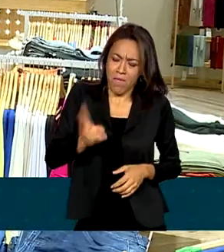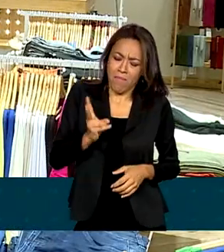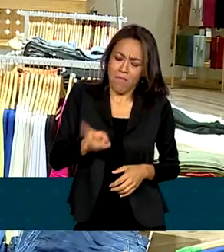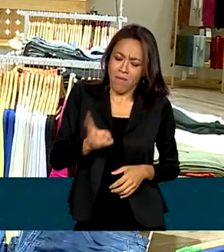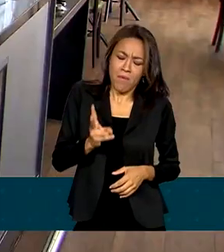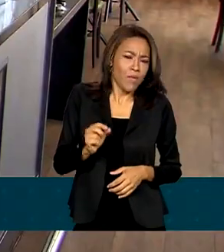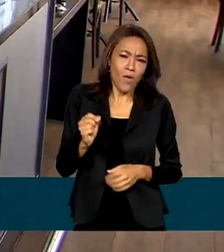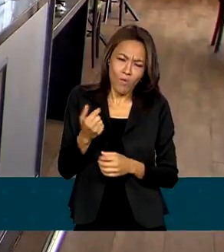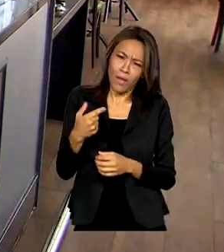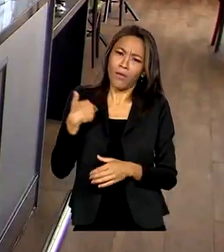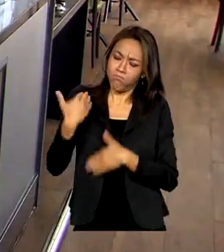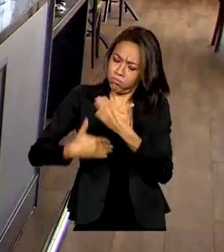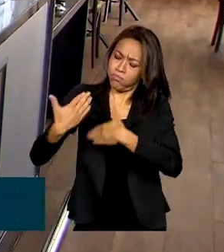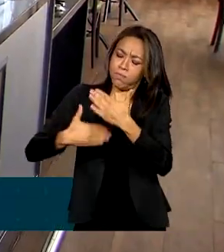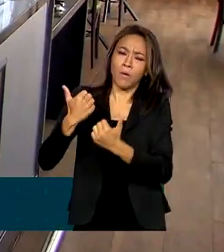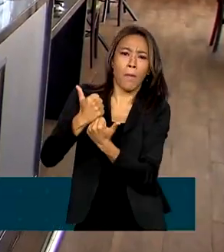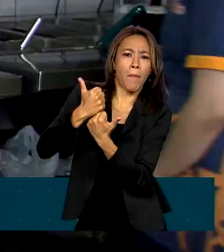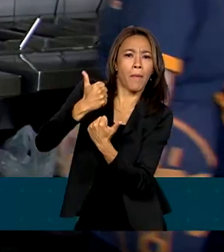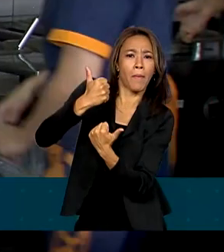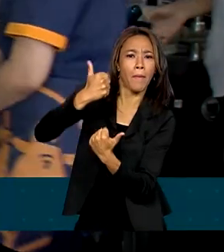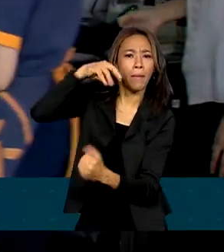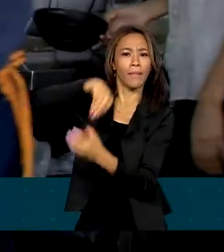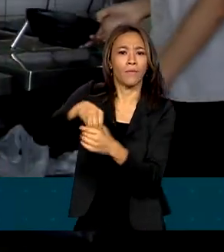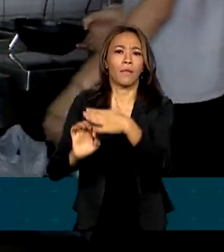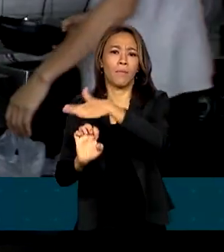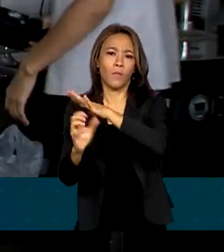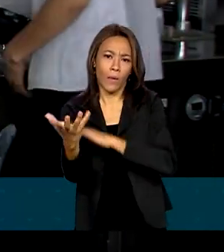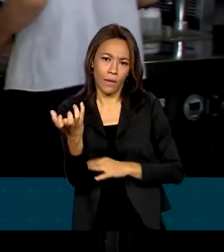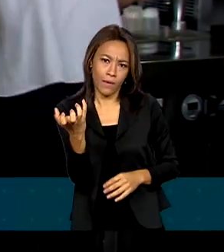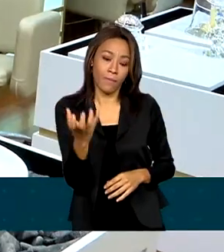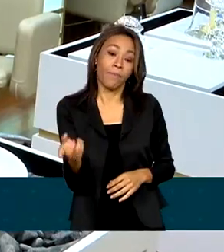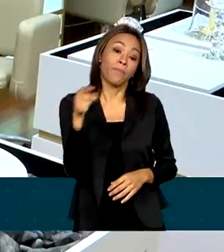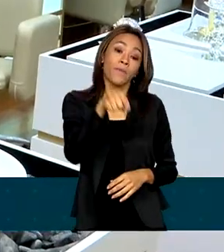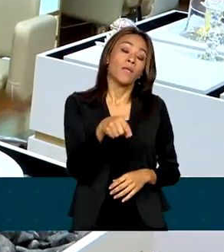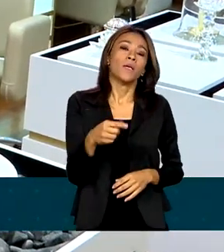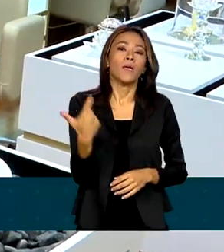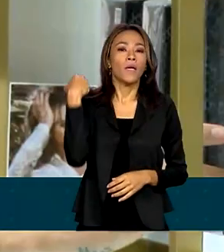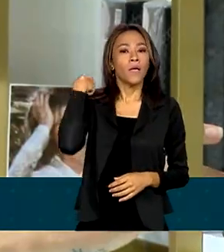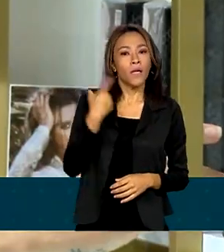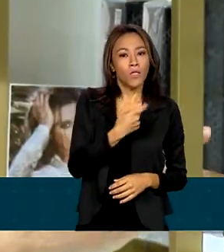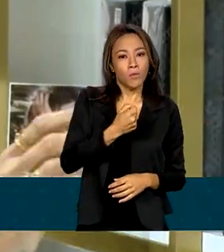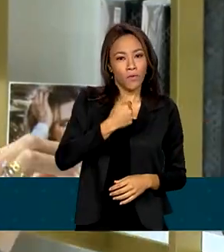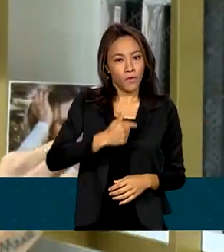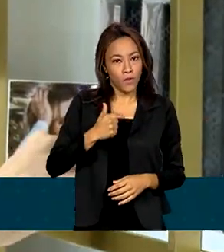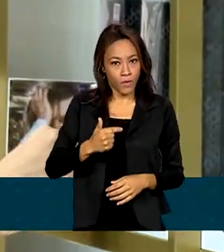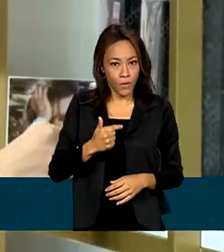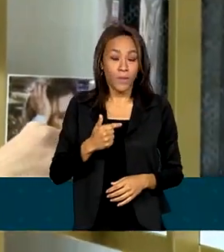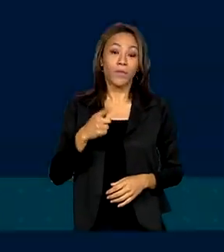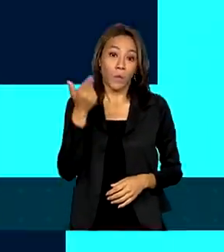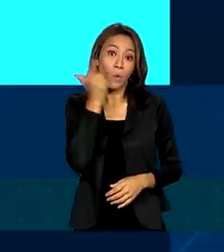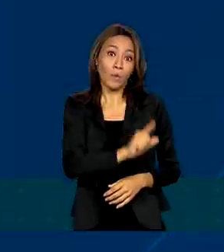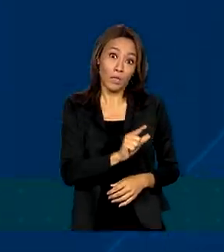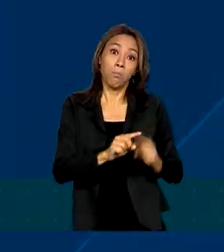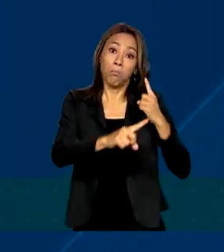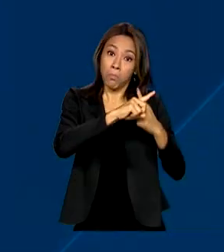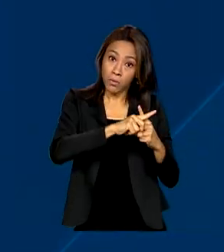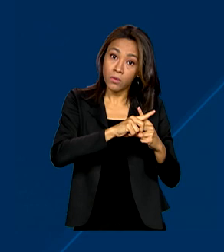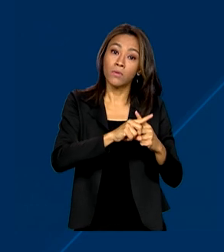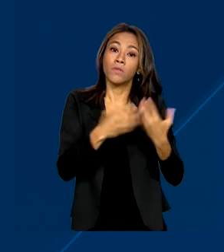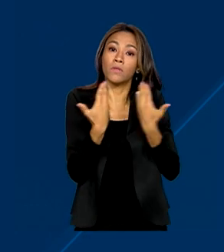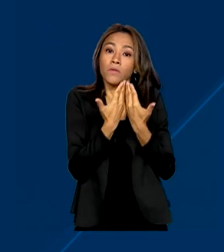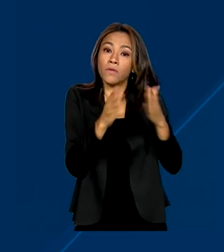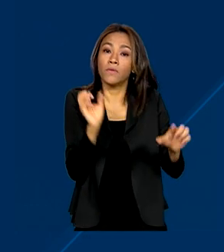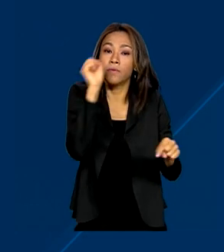quero crescer dentro da empresa em 2022 o Brasil registrou o saldo Positivo na geração de empregos foram